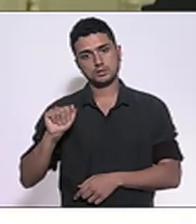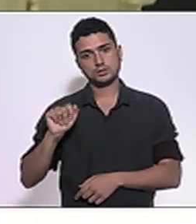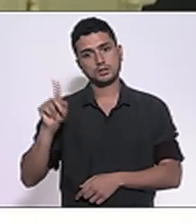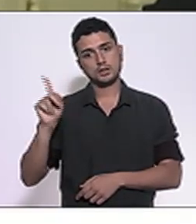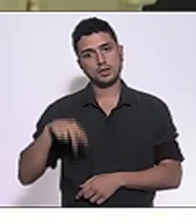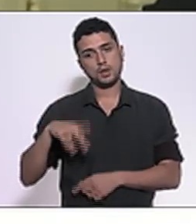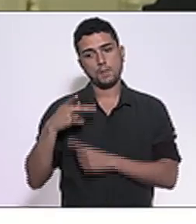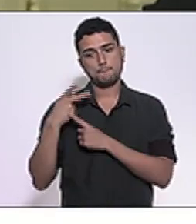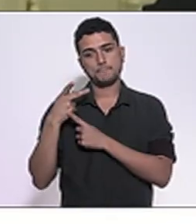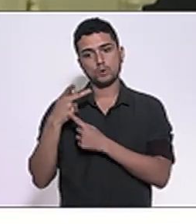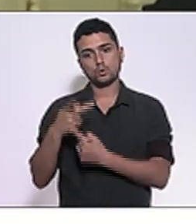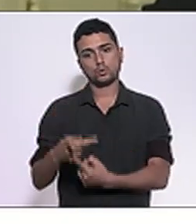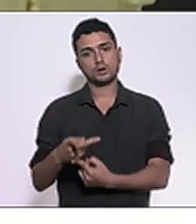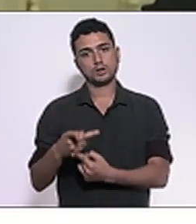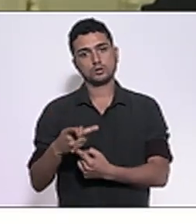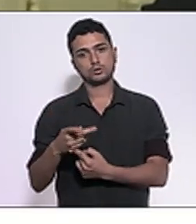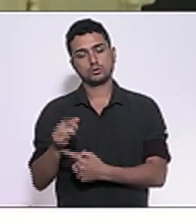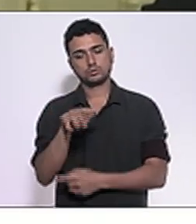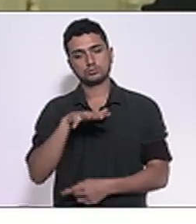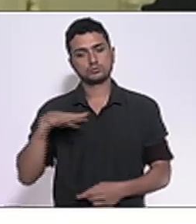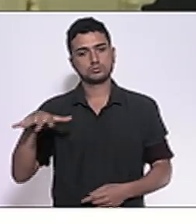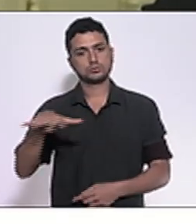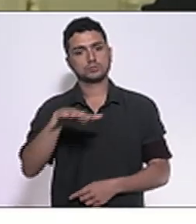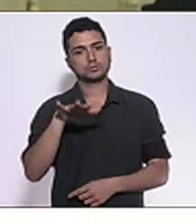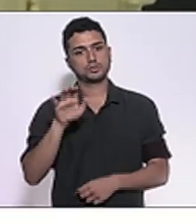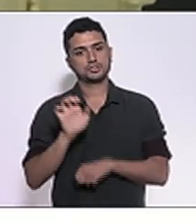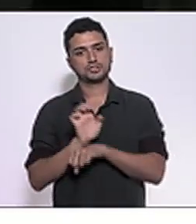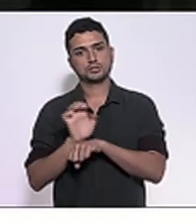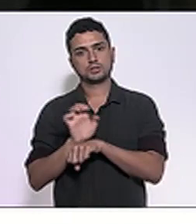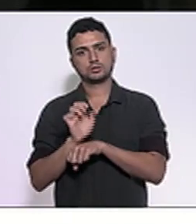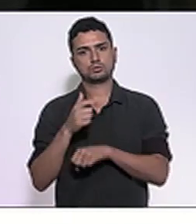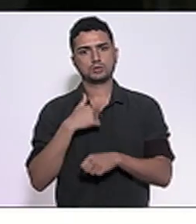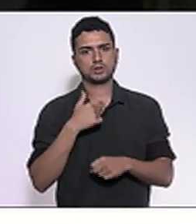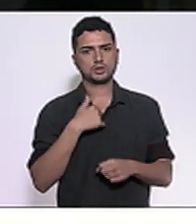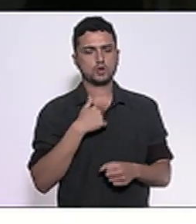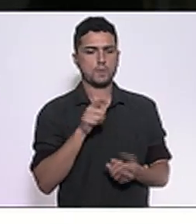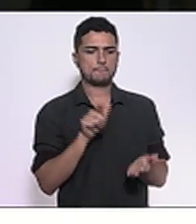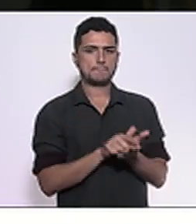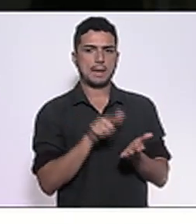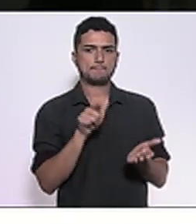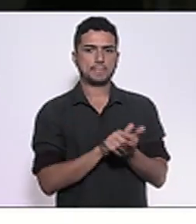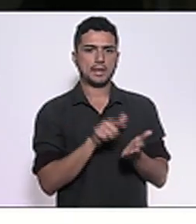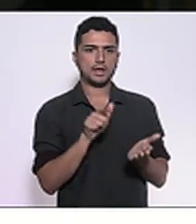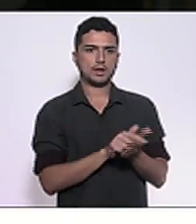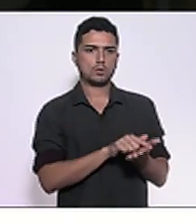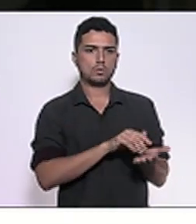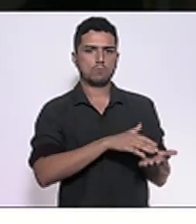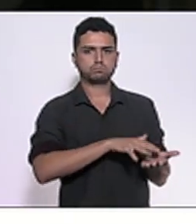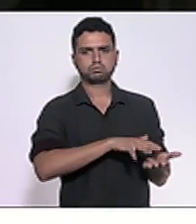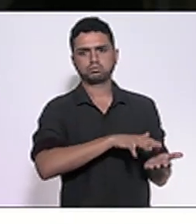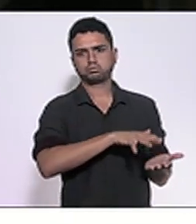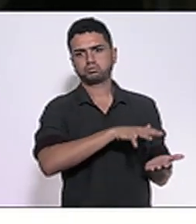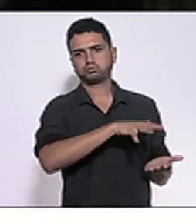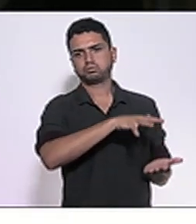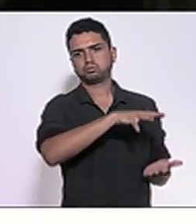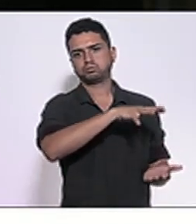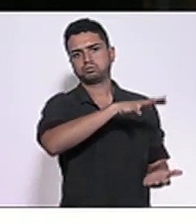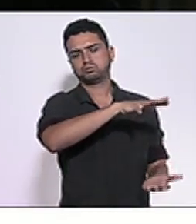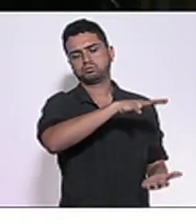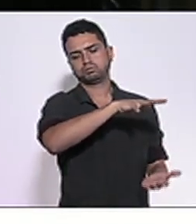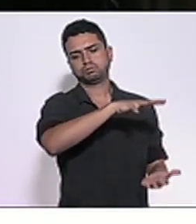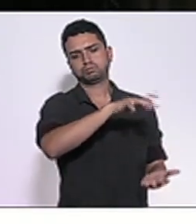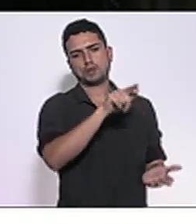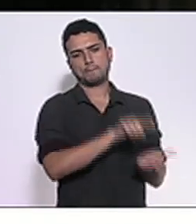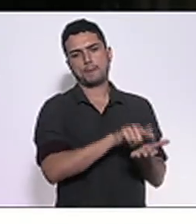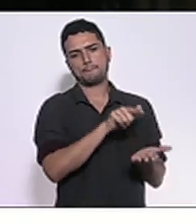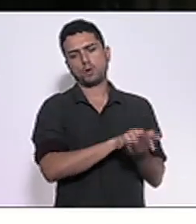o Procurador-Geral do Estado. Eu levei um bolo de papel, que eu tive quase com um amarrar desse tamanho,